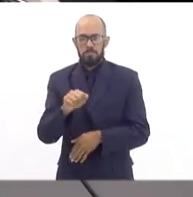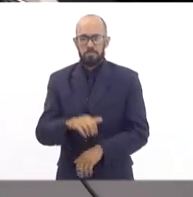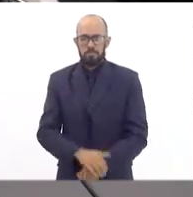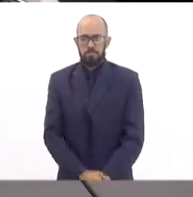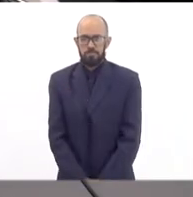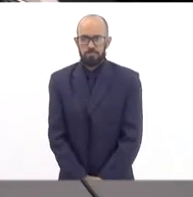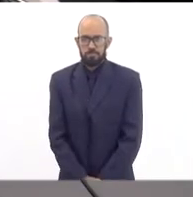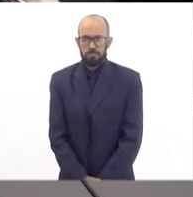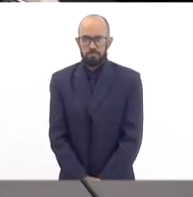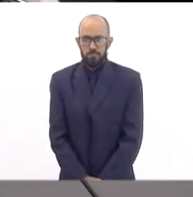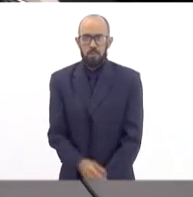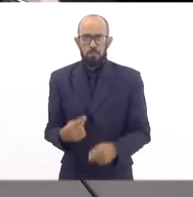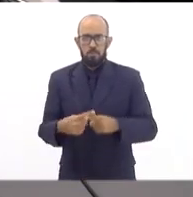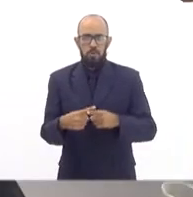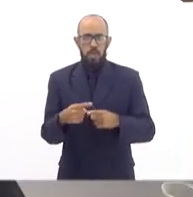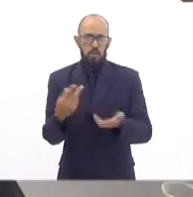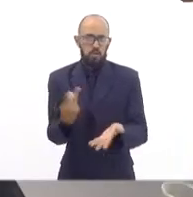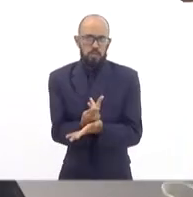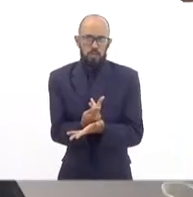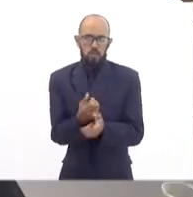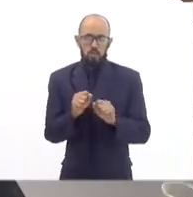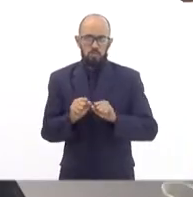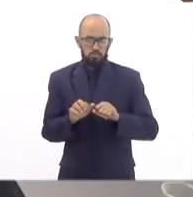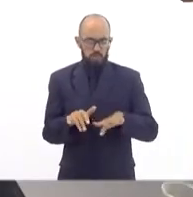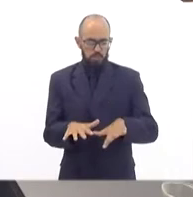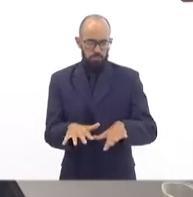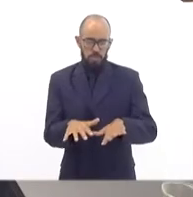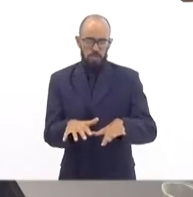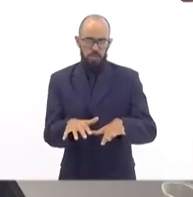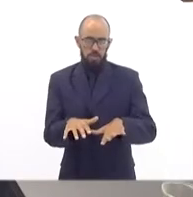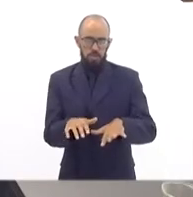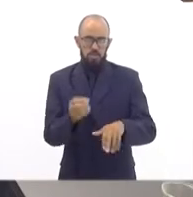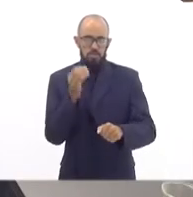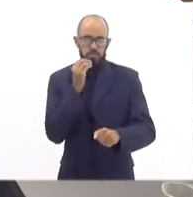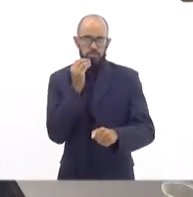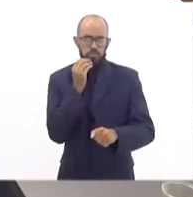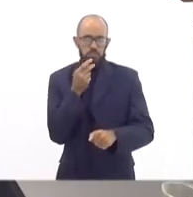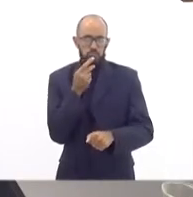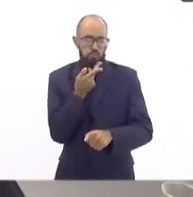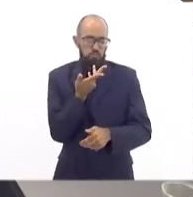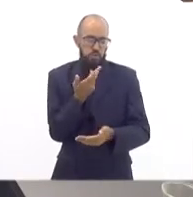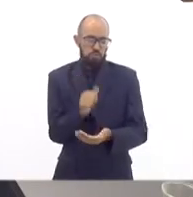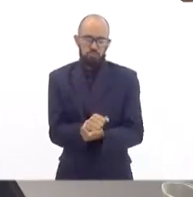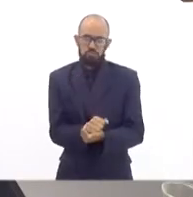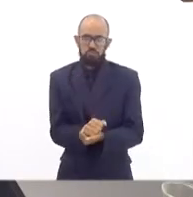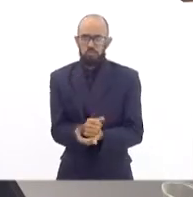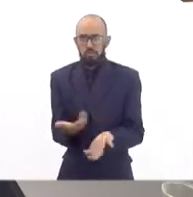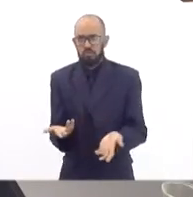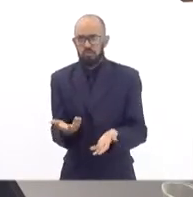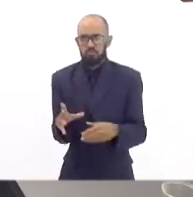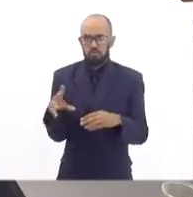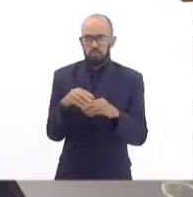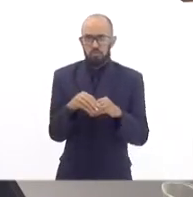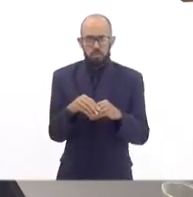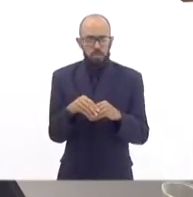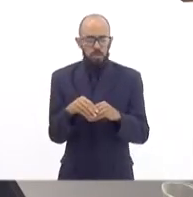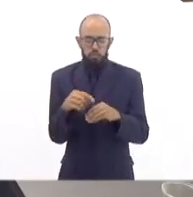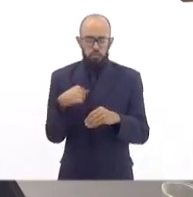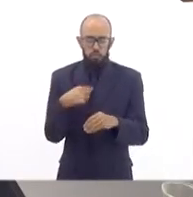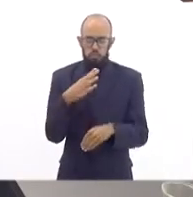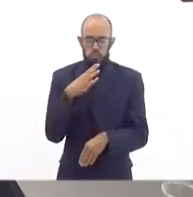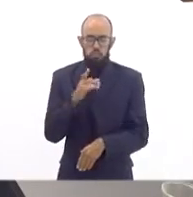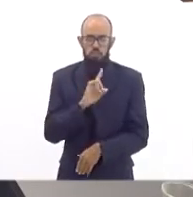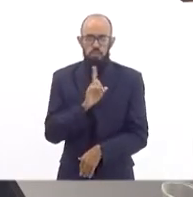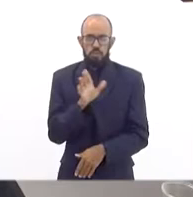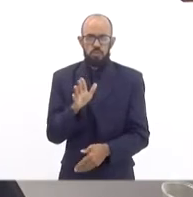Como teve período da pandemia, poderiam utilizar, né? Não é só a pandemia, os aditivos que a gente não conhece. Tá,